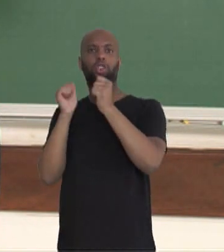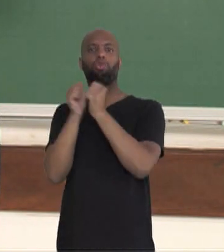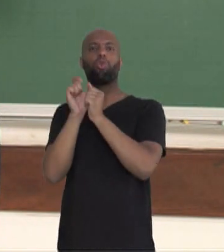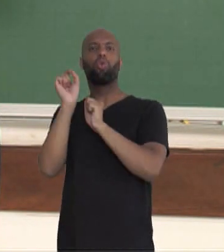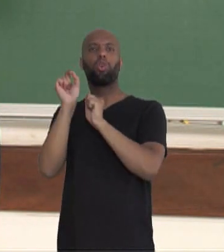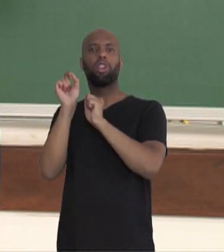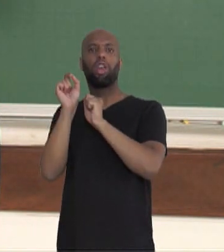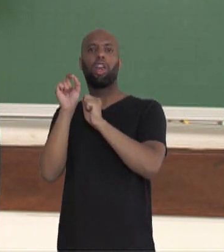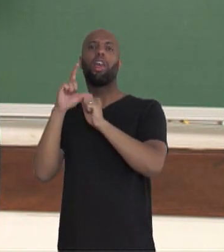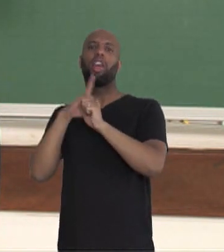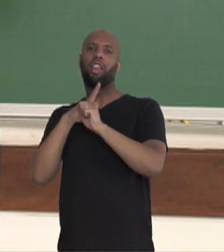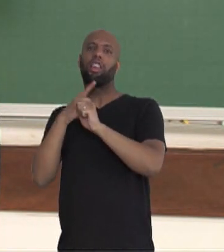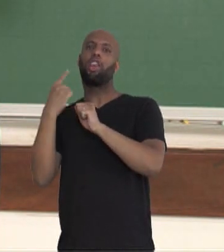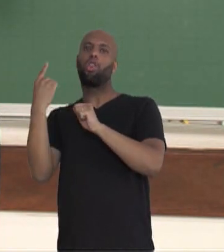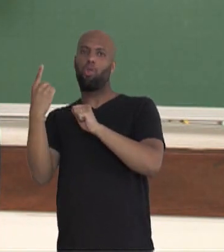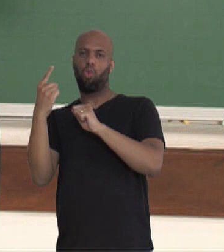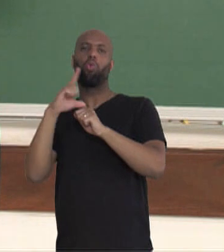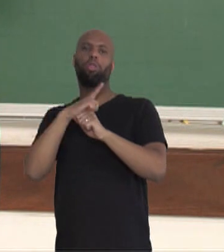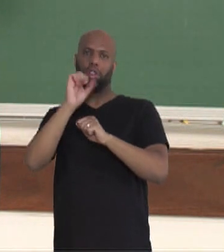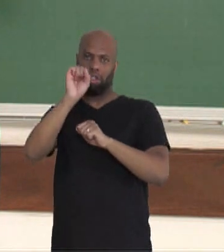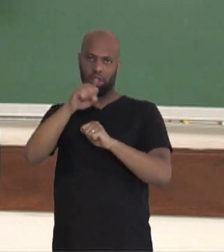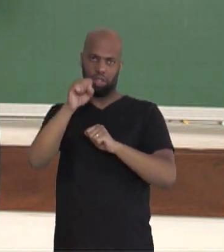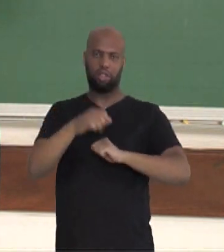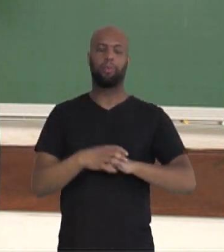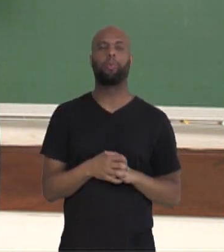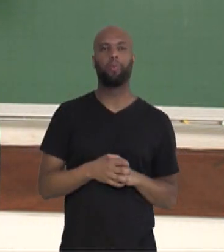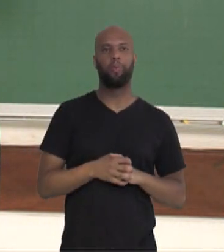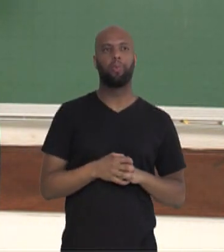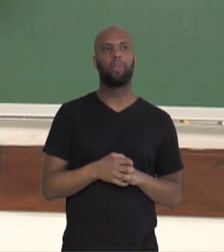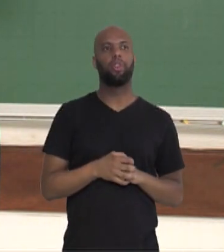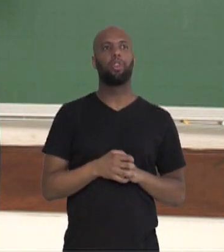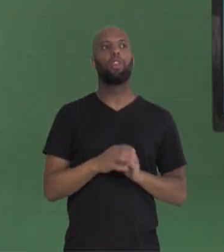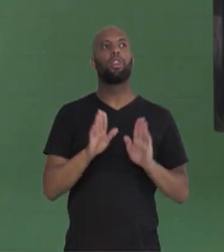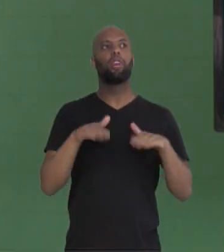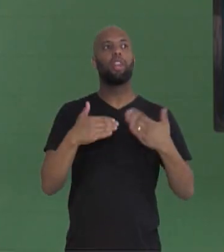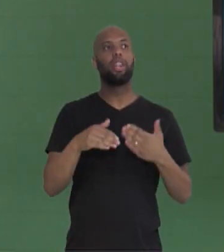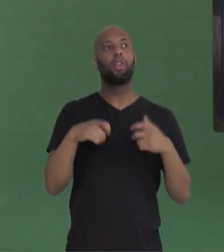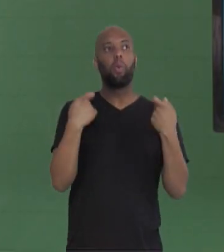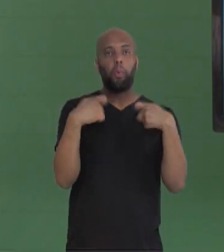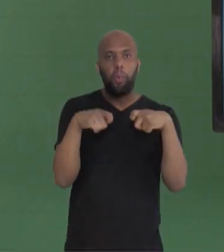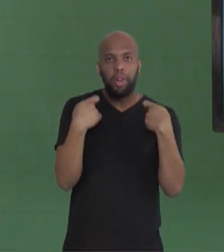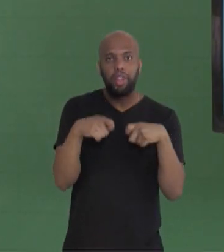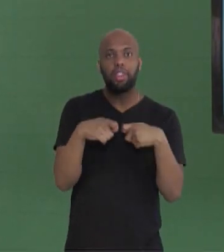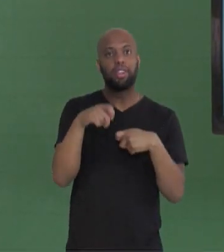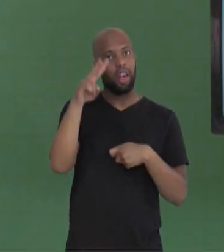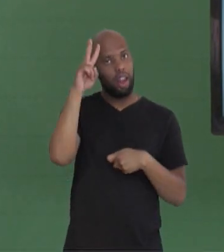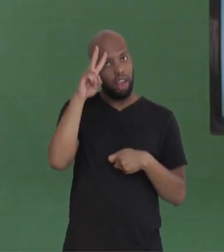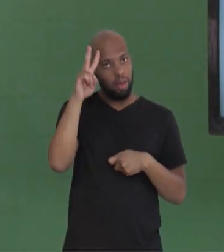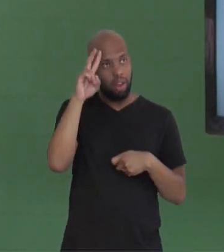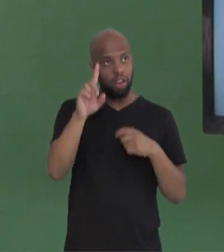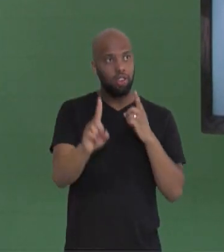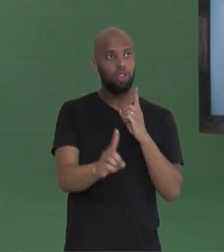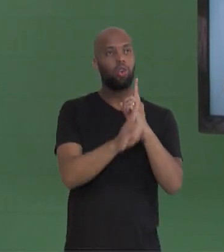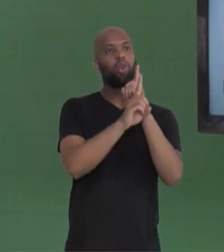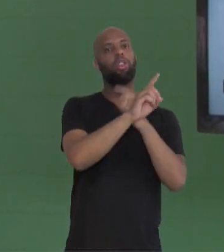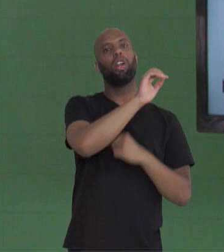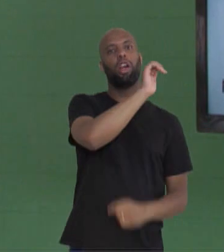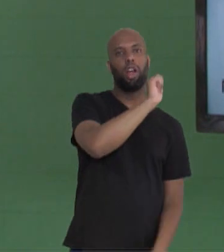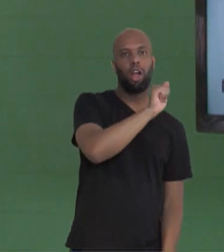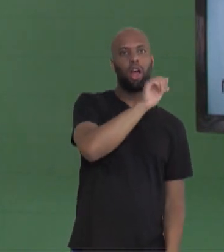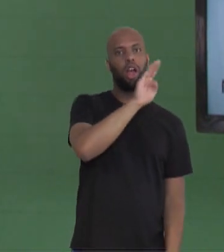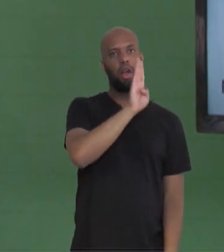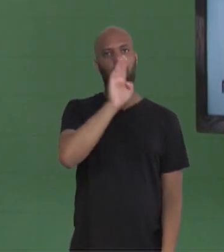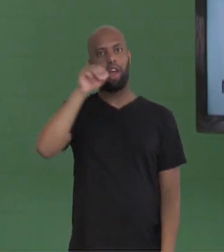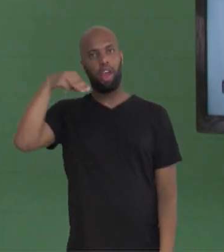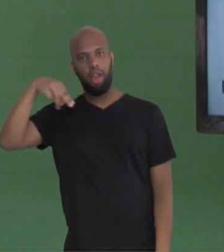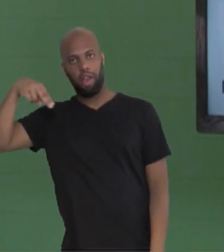escrevendo, mas esse valor está representado, tá? Então, lembra sempre de tirar o A, o B, o M e o N